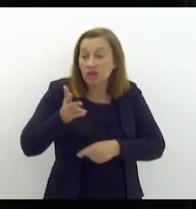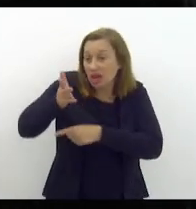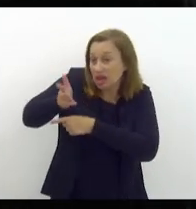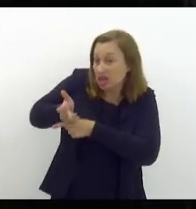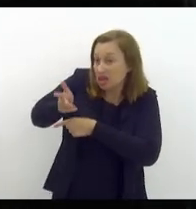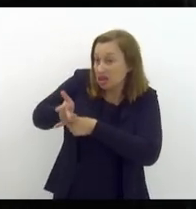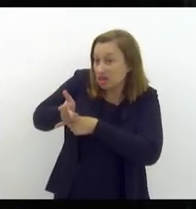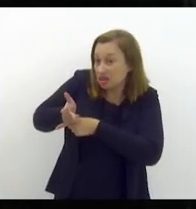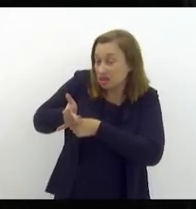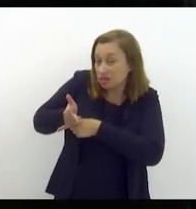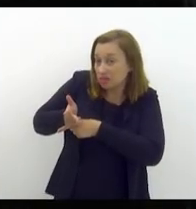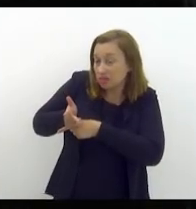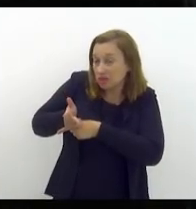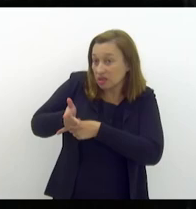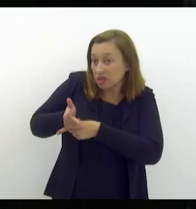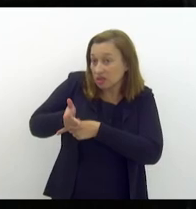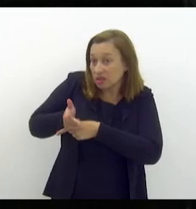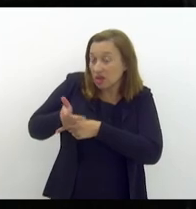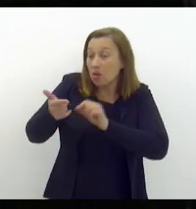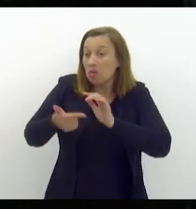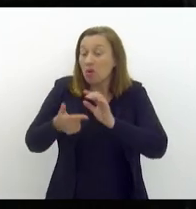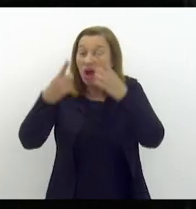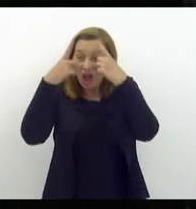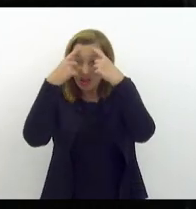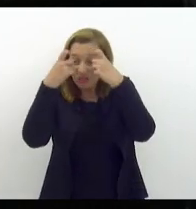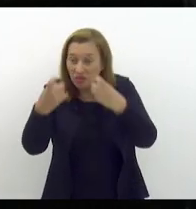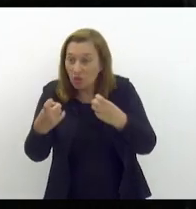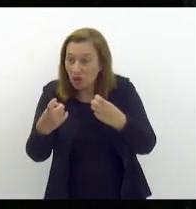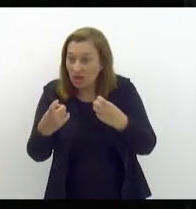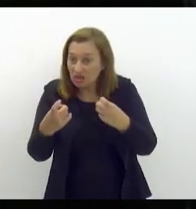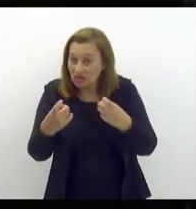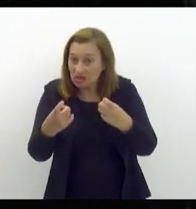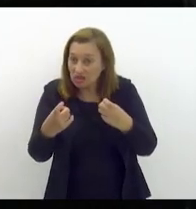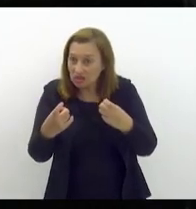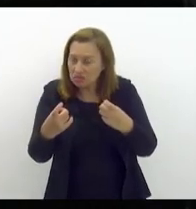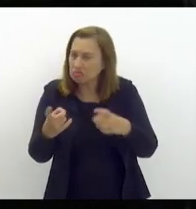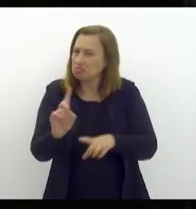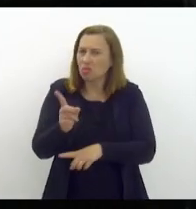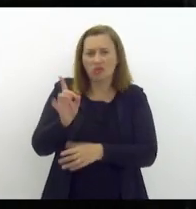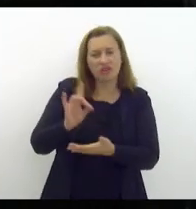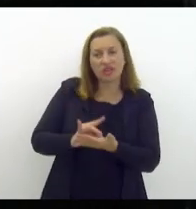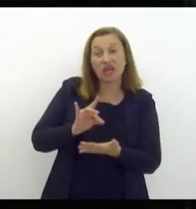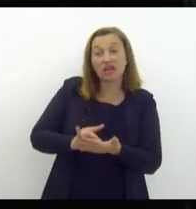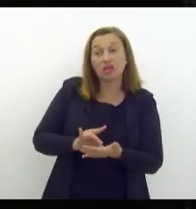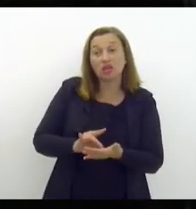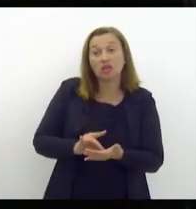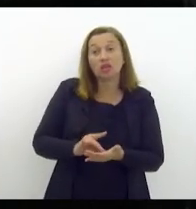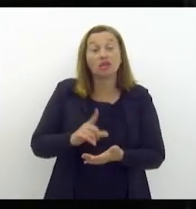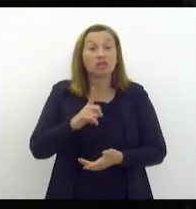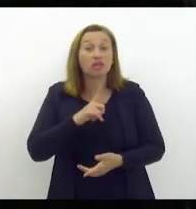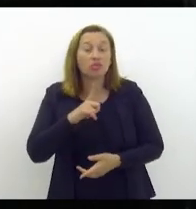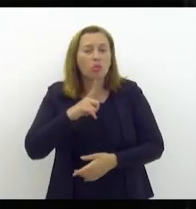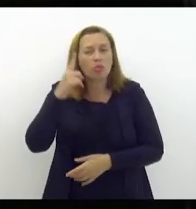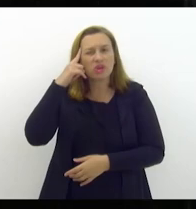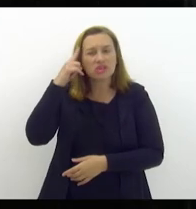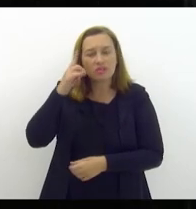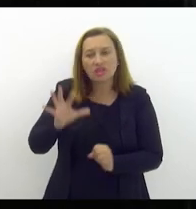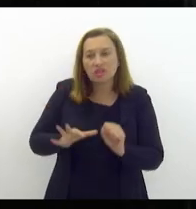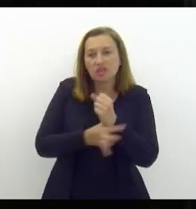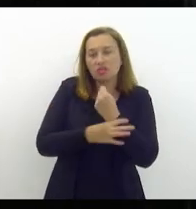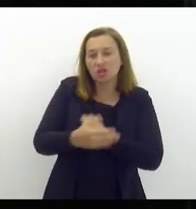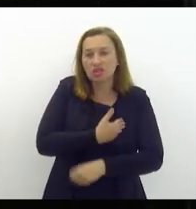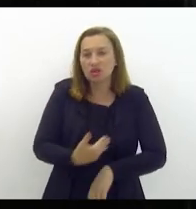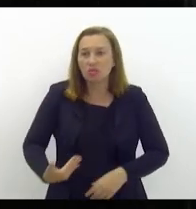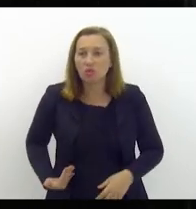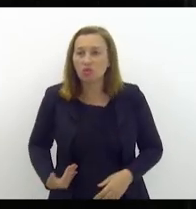a violência e o assassinato dos policiais. O que não é verdade. O que é verdade é que nós temos uma lógica de segurança pública